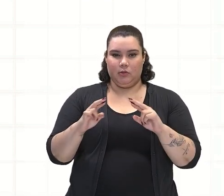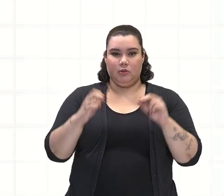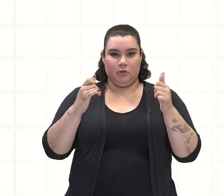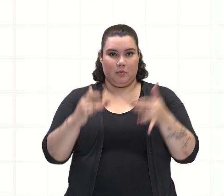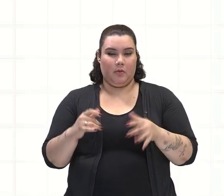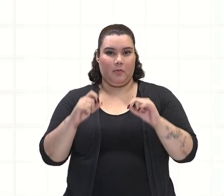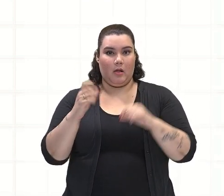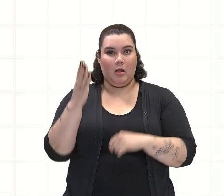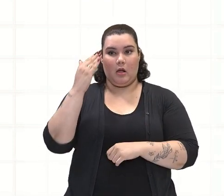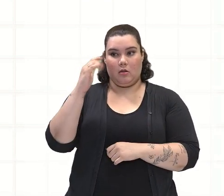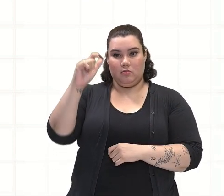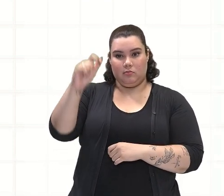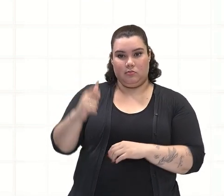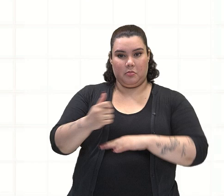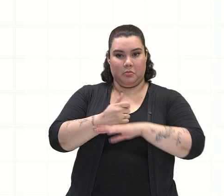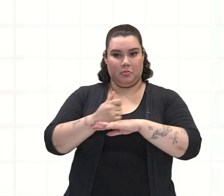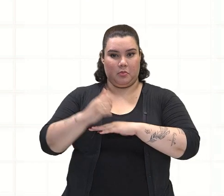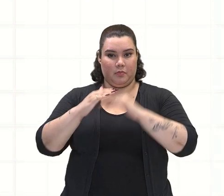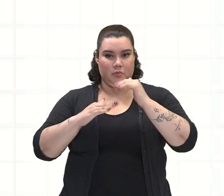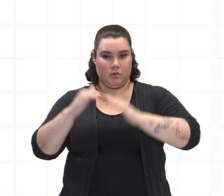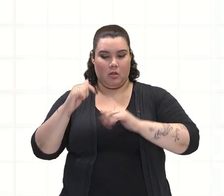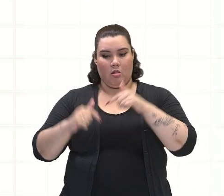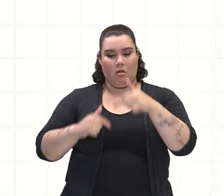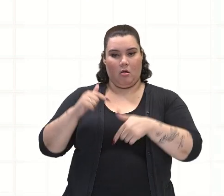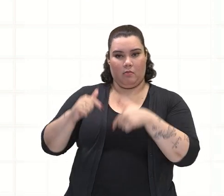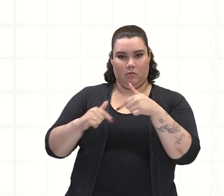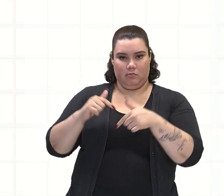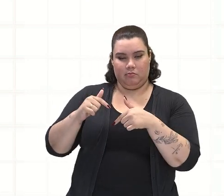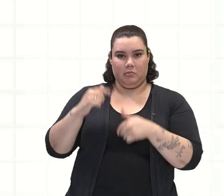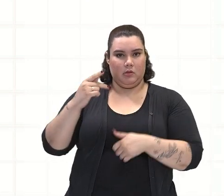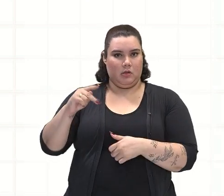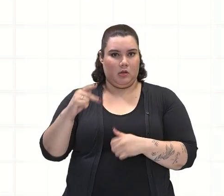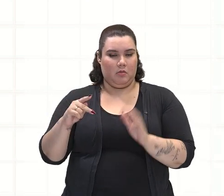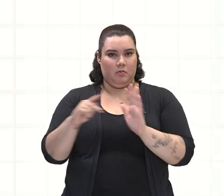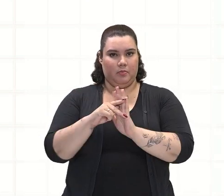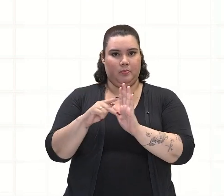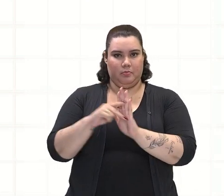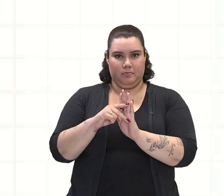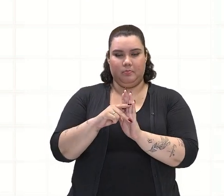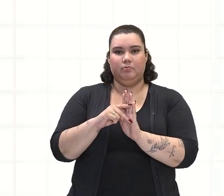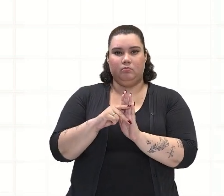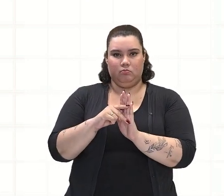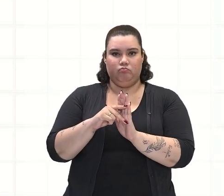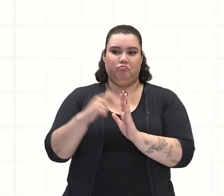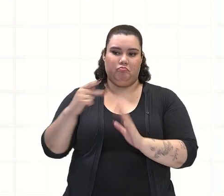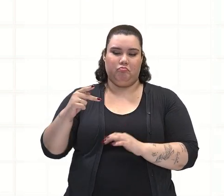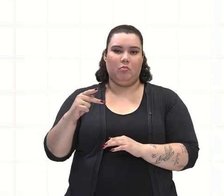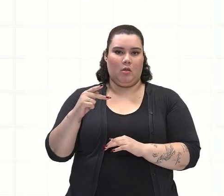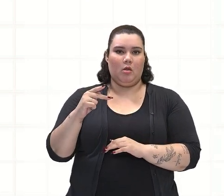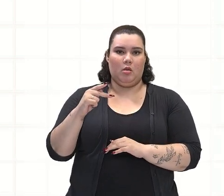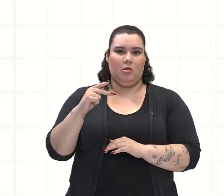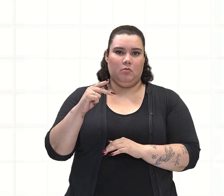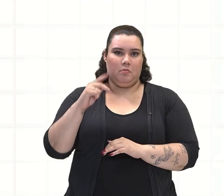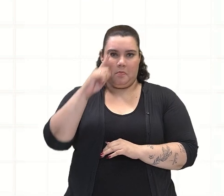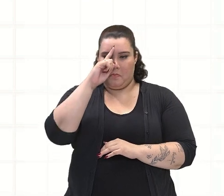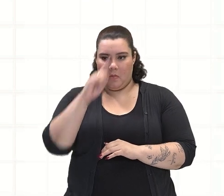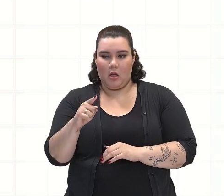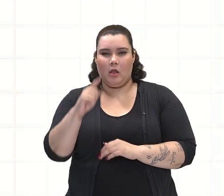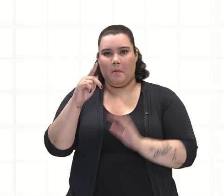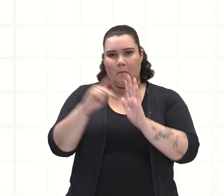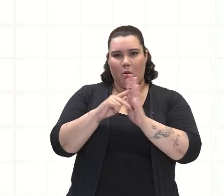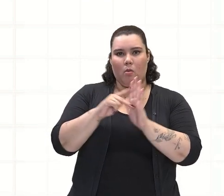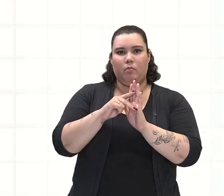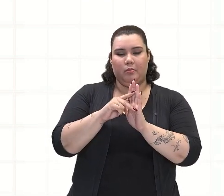antes o profissional executava o trabalho por conta própria e era seu próprio patrão. Como, por